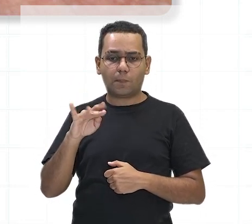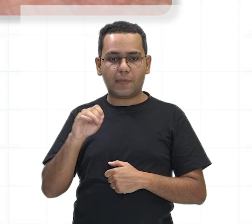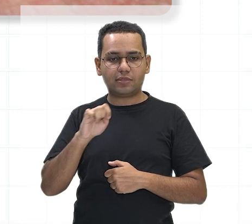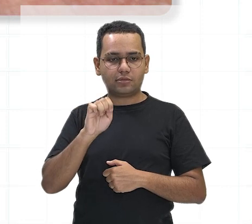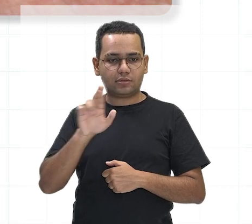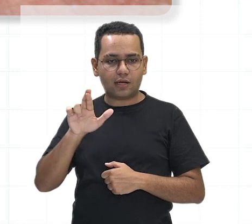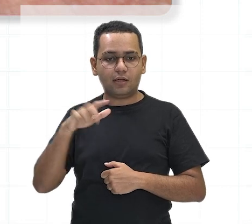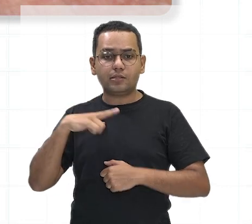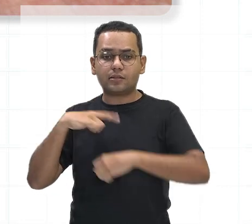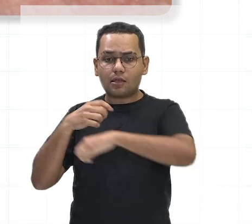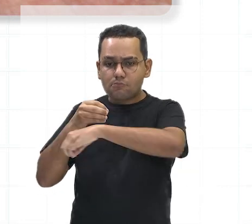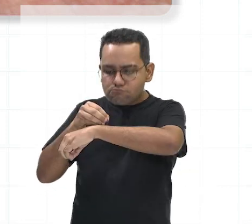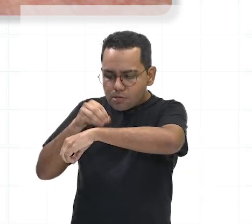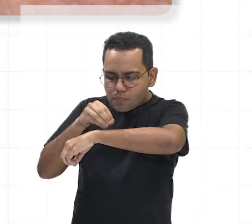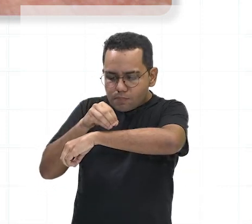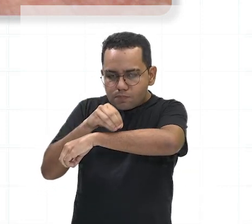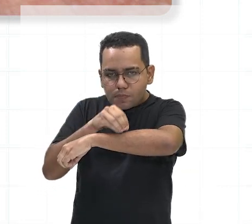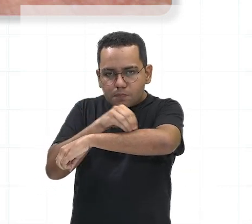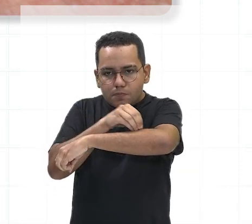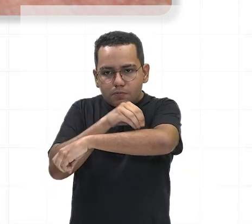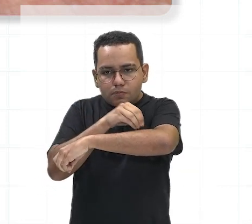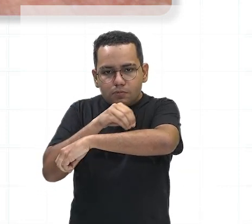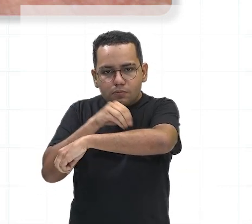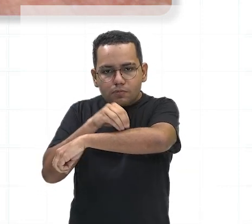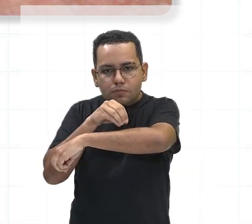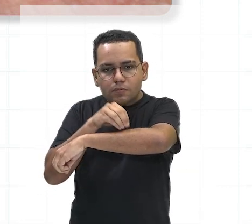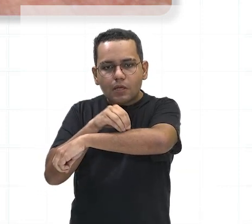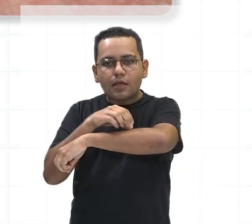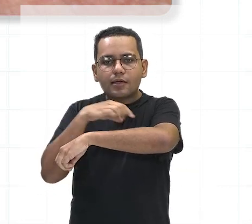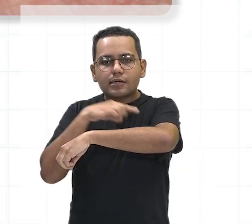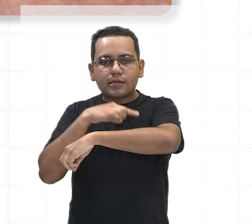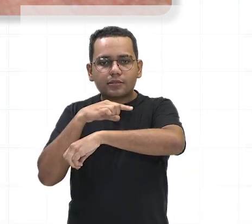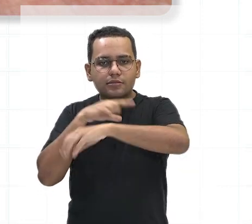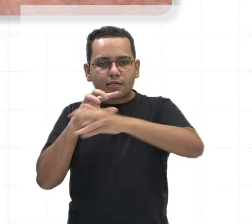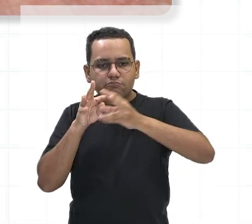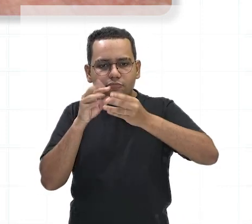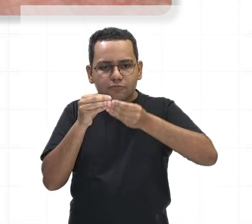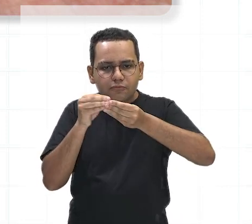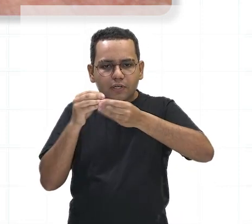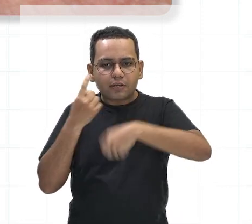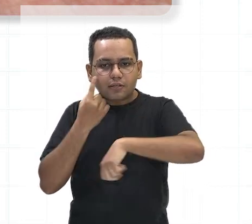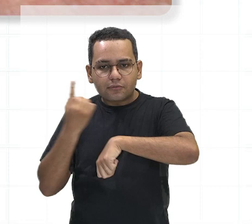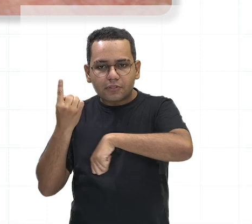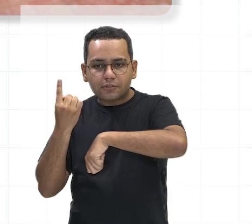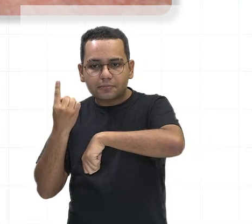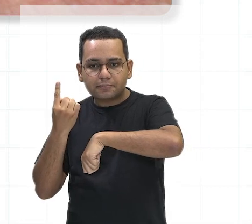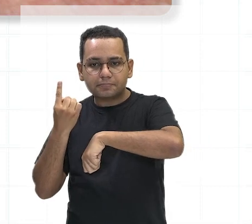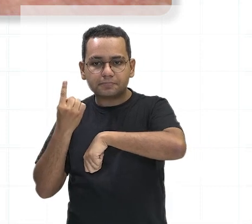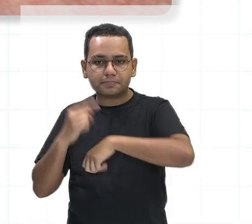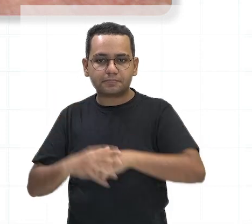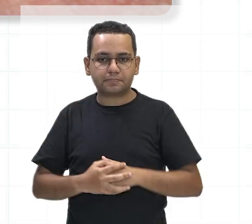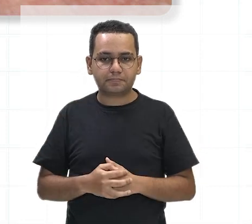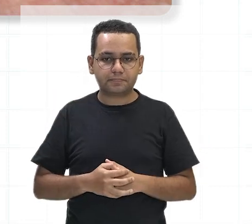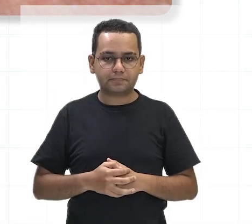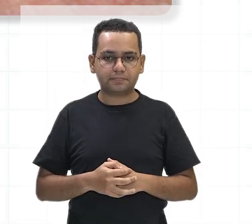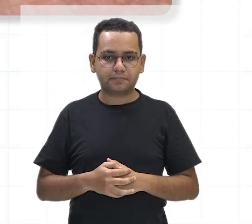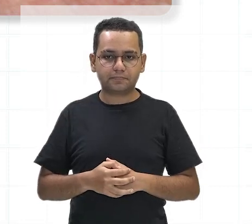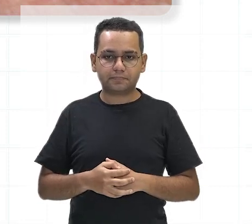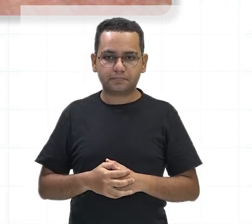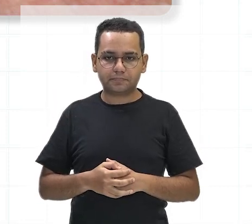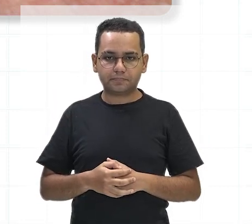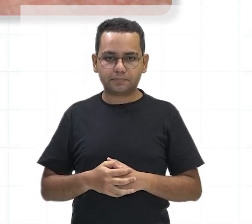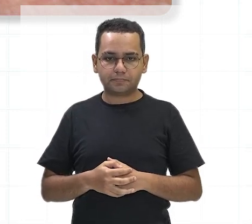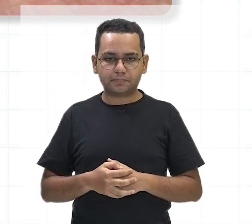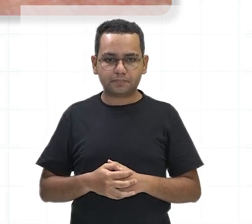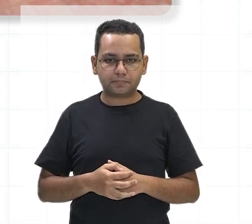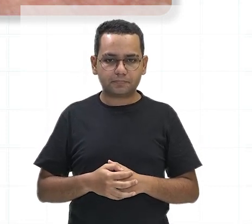e causa feridas na pele, que podem evoluir para feridas nas mucosas, como a boca e o nariz. Nessa imagem, a